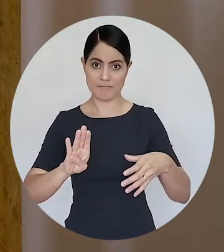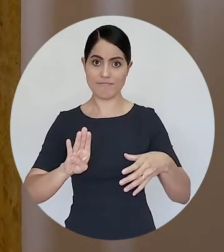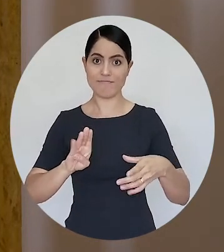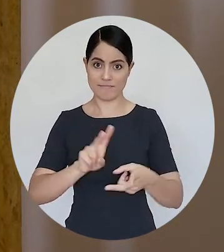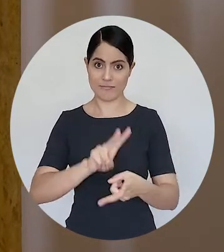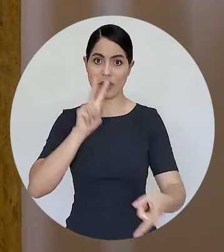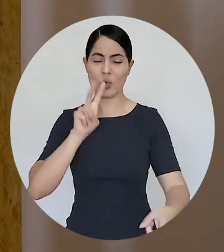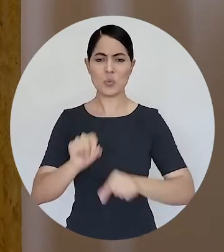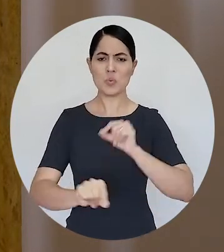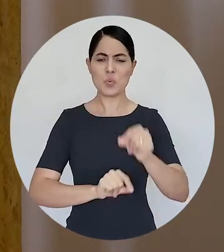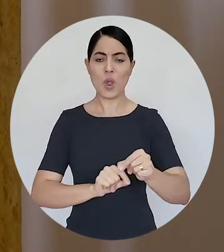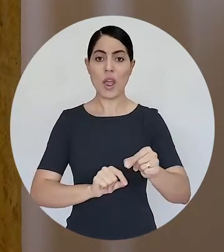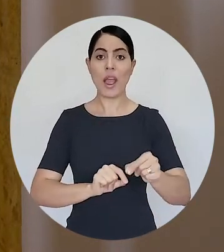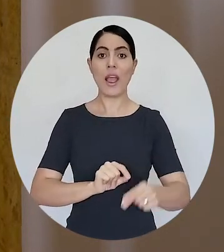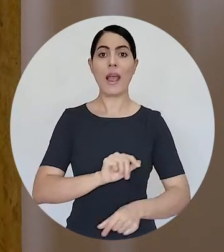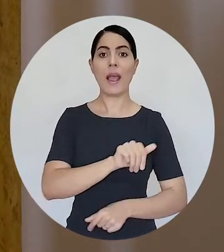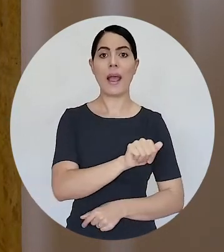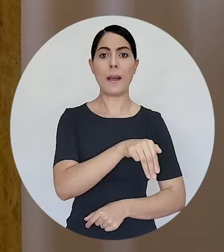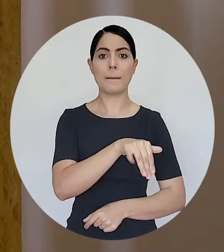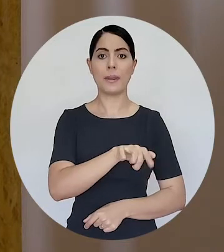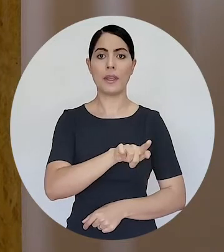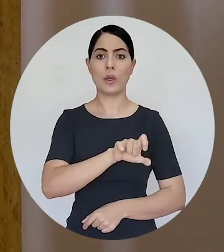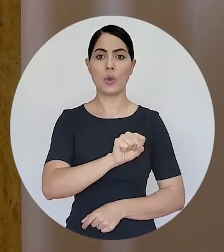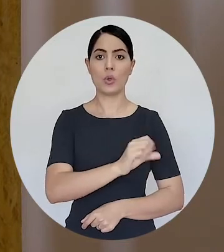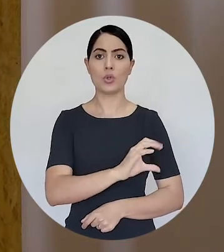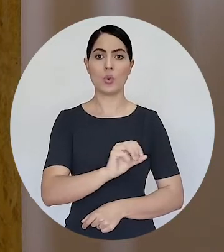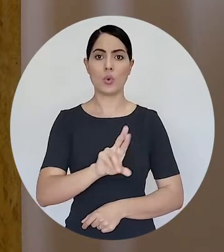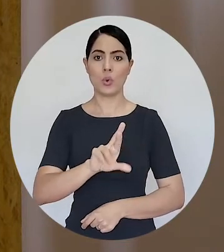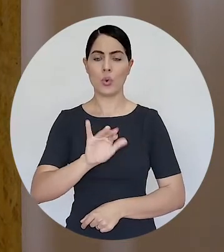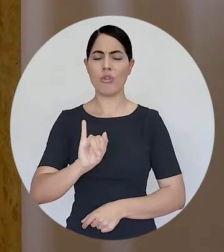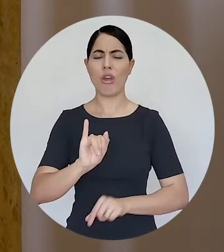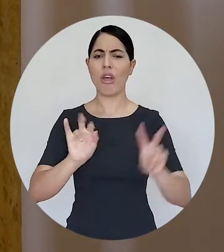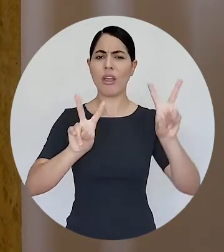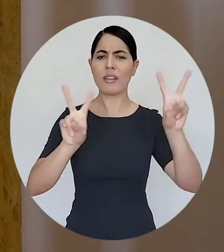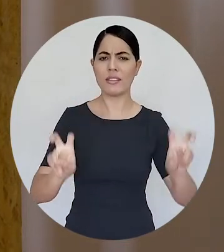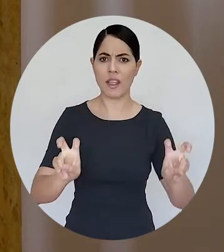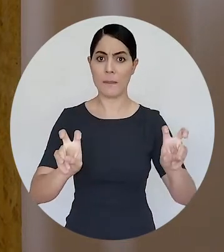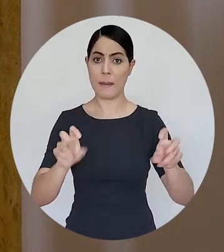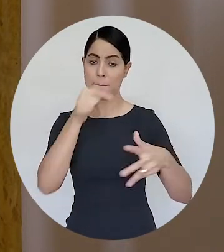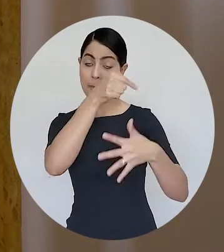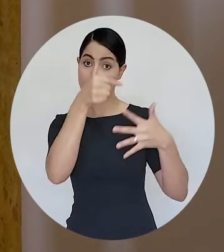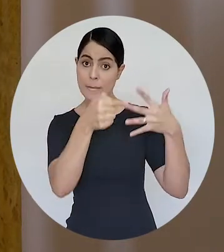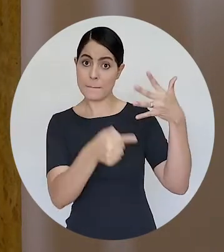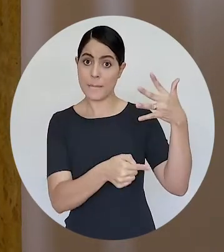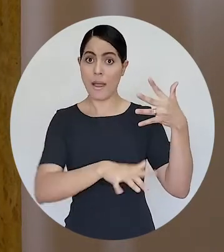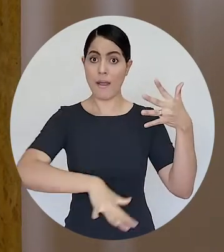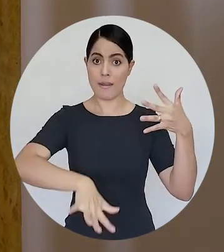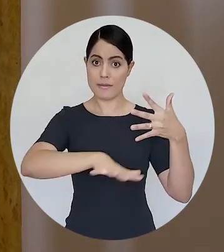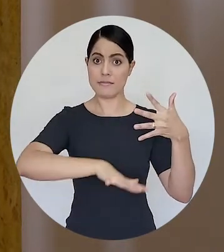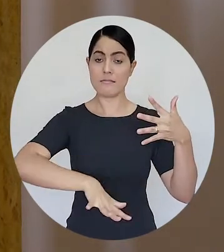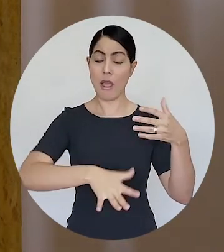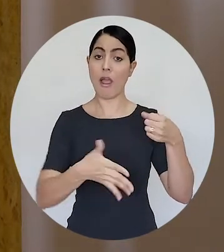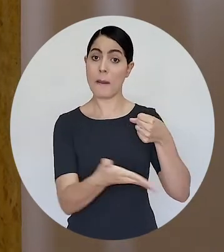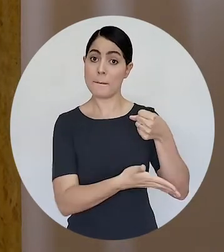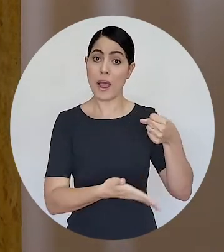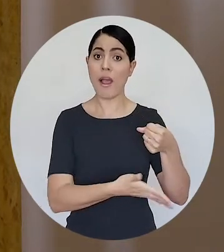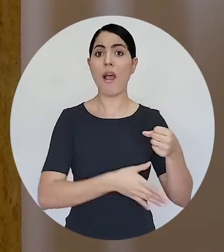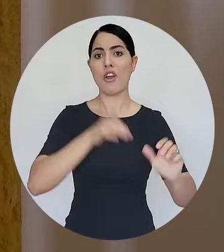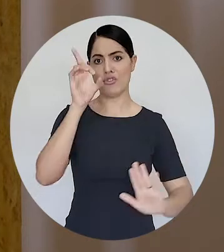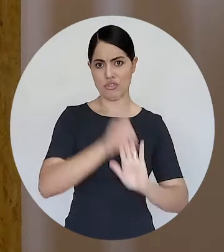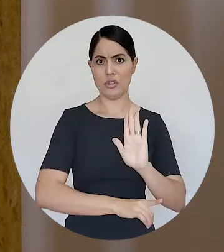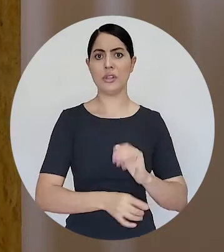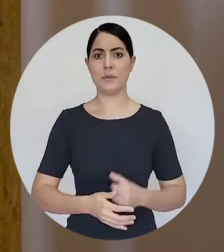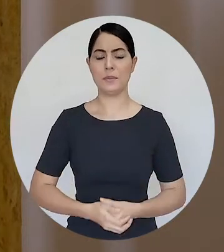em ações de acuição de descumprimento de preceito fundamental que estão em tramitação no Supremo